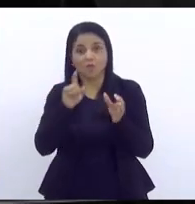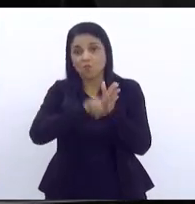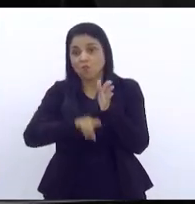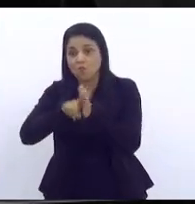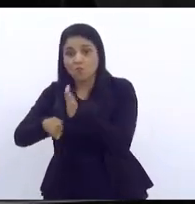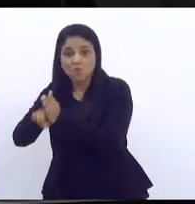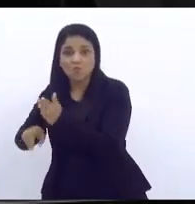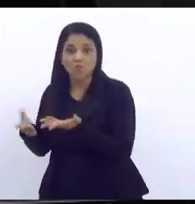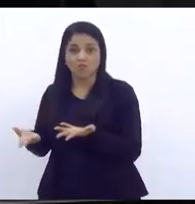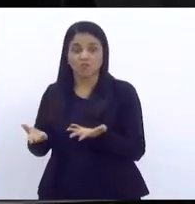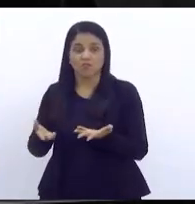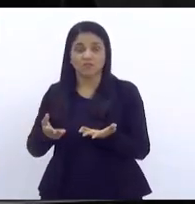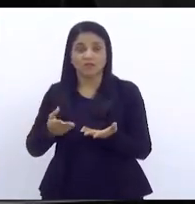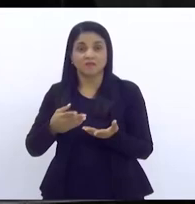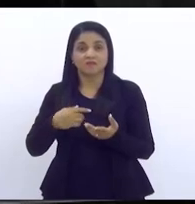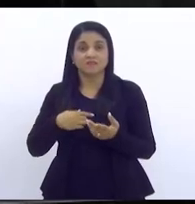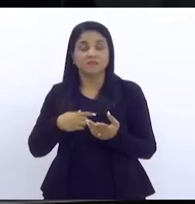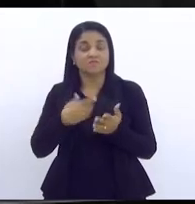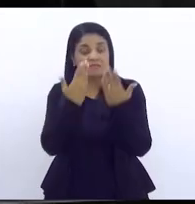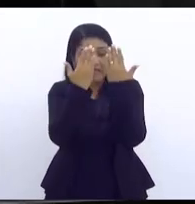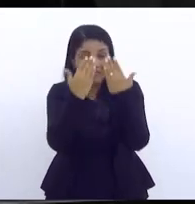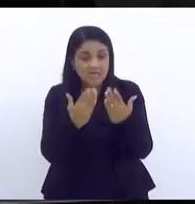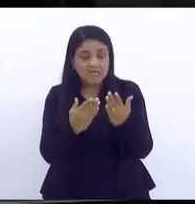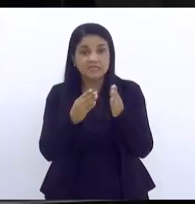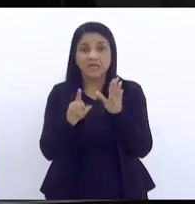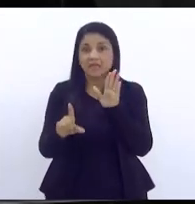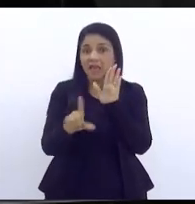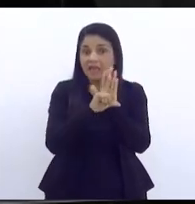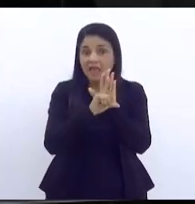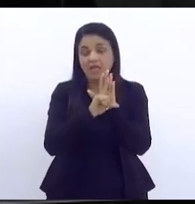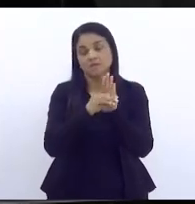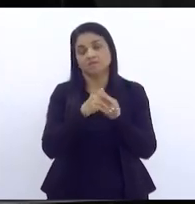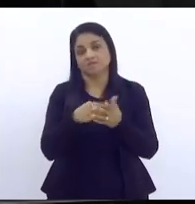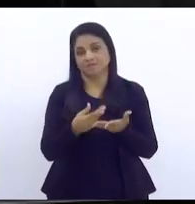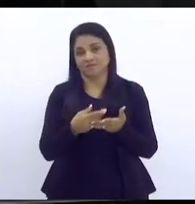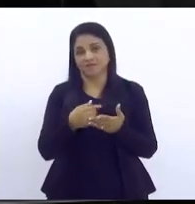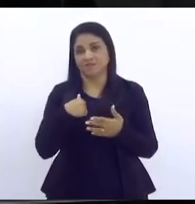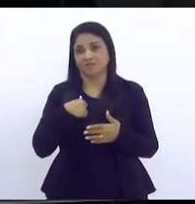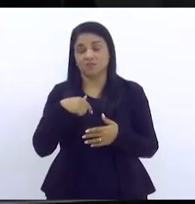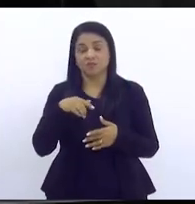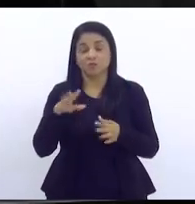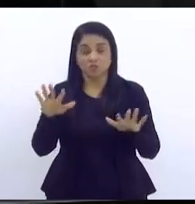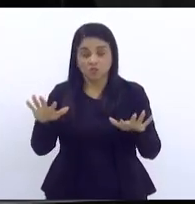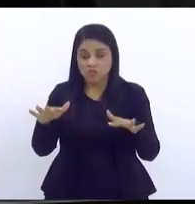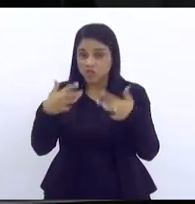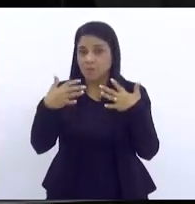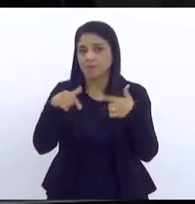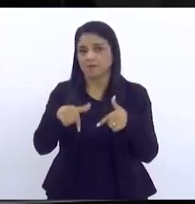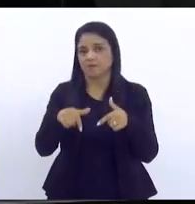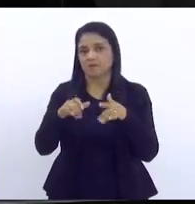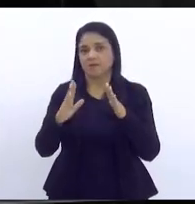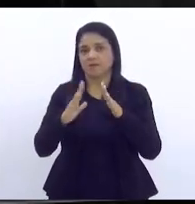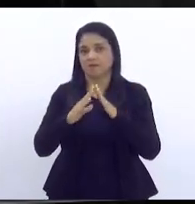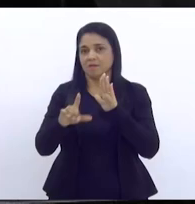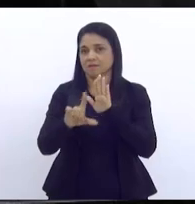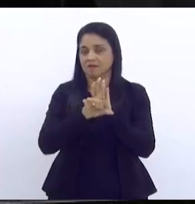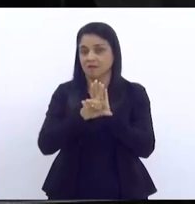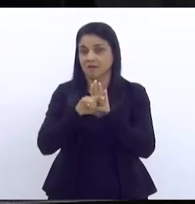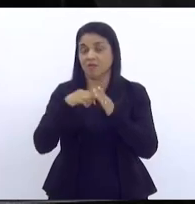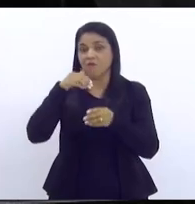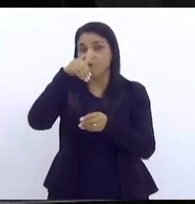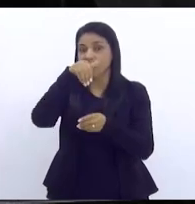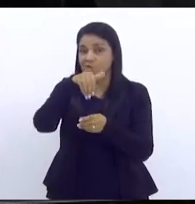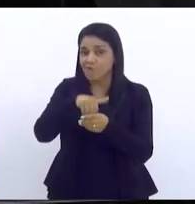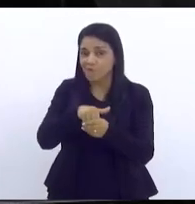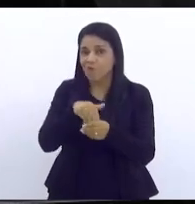ser analisada dentro da Lei e aqui peço um aqui um chamado a essa casa que vote urgente a